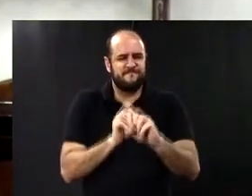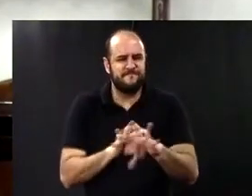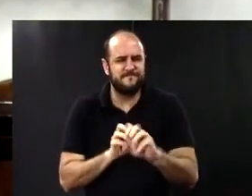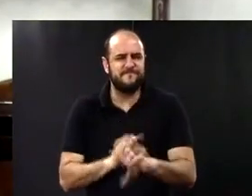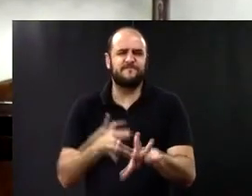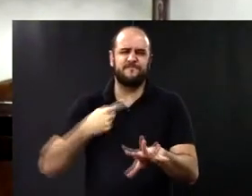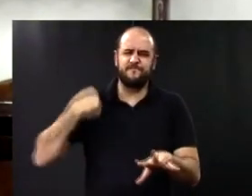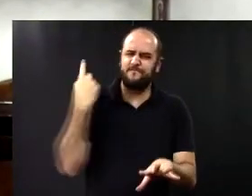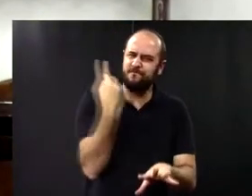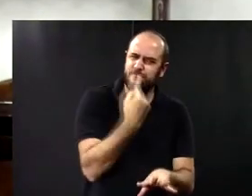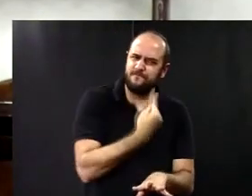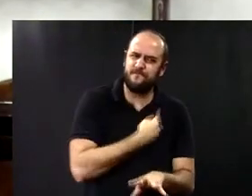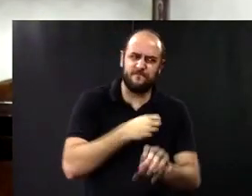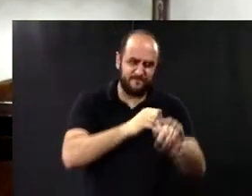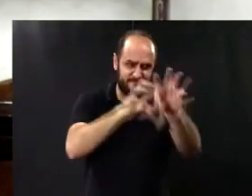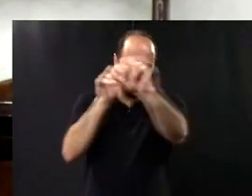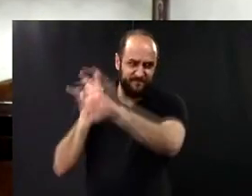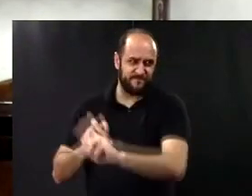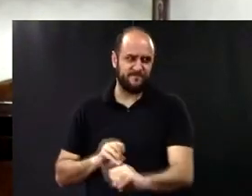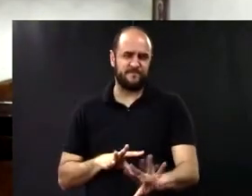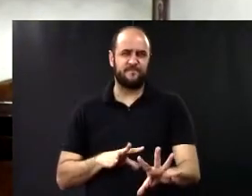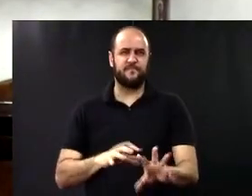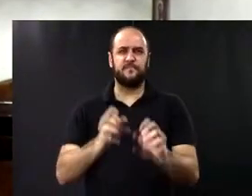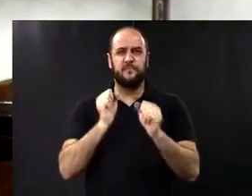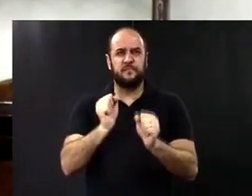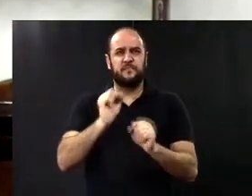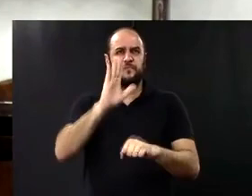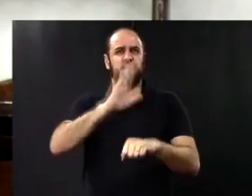a sermos mais